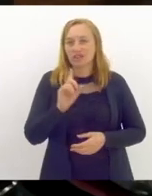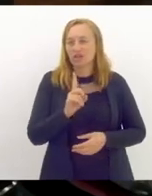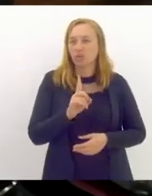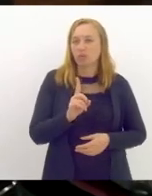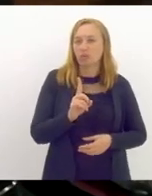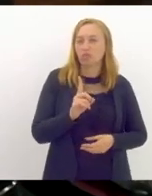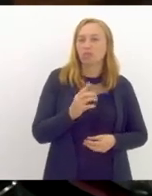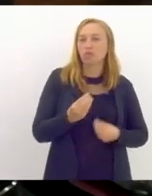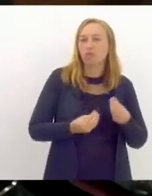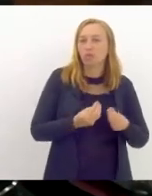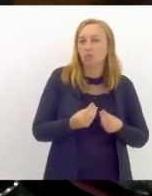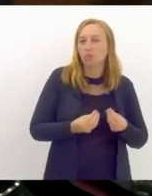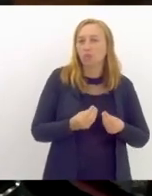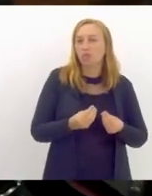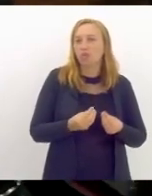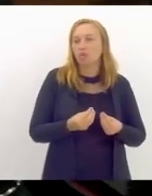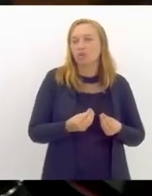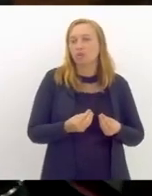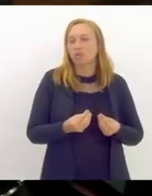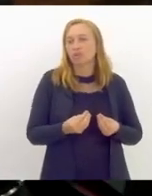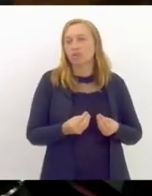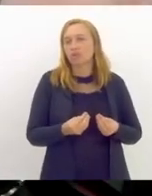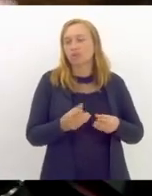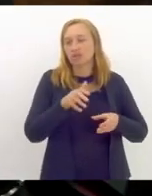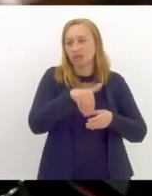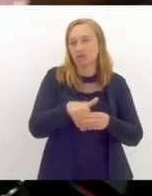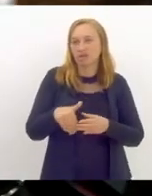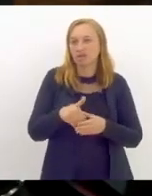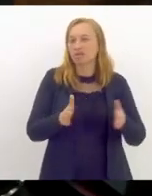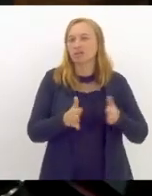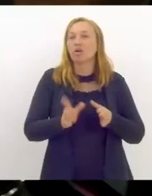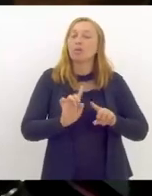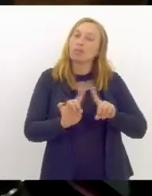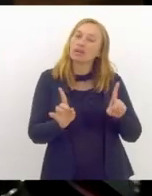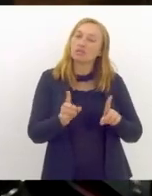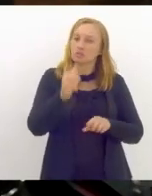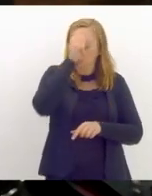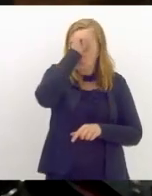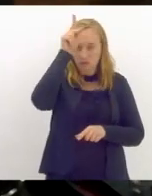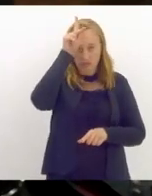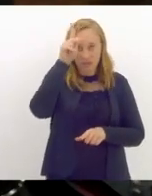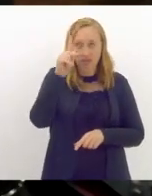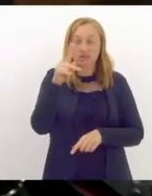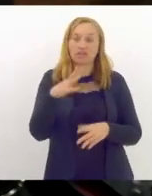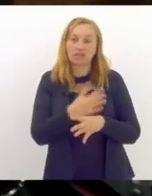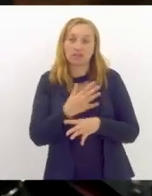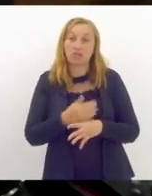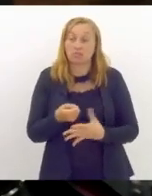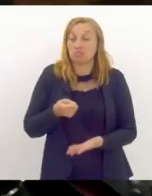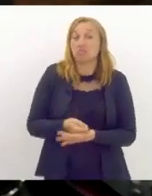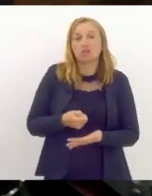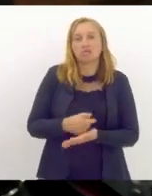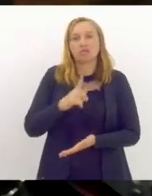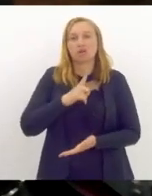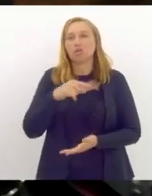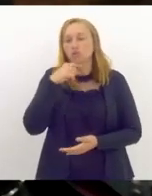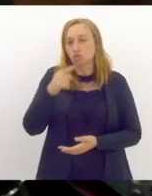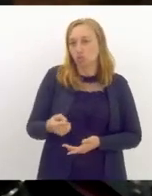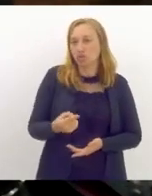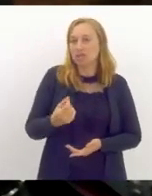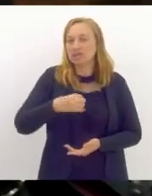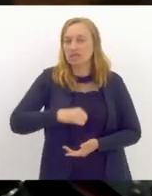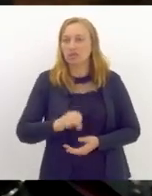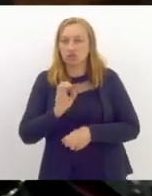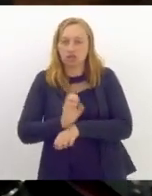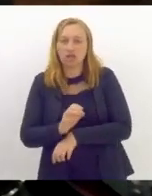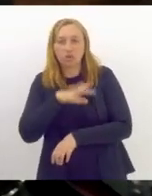político candidato enfim aquele que tá no pleiterol mas acho que o prefeito da cidade a cidade do Rio de Janeiro tem essa obrigação Não há dúvida se o estado não tiver bem